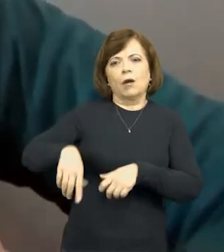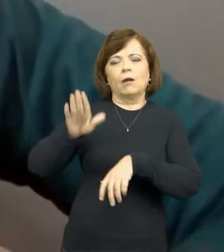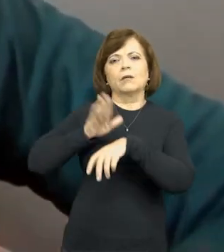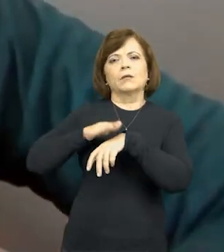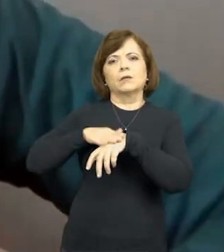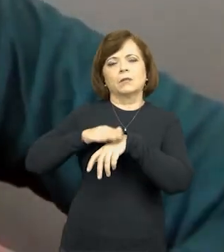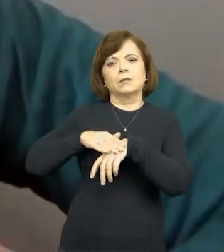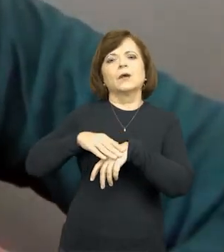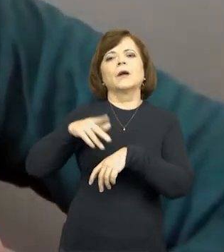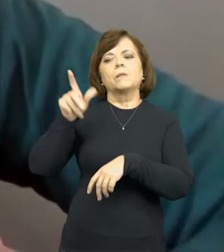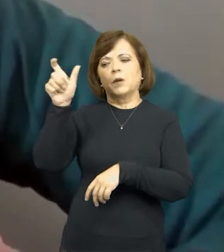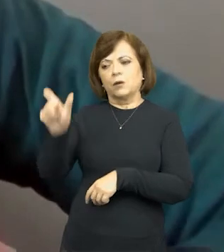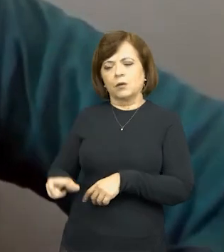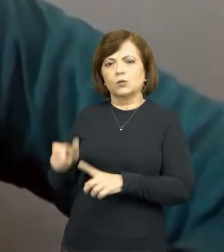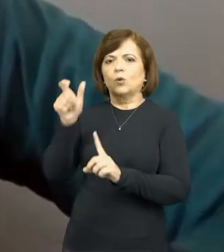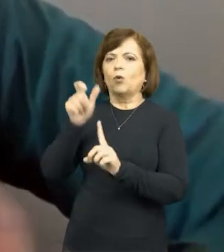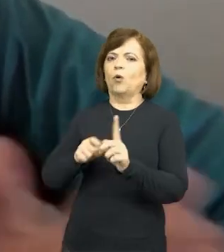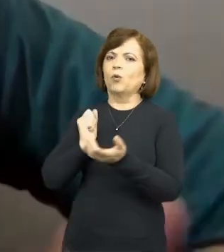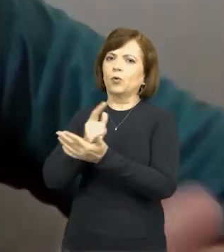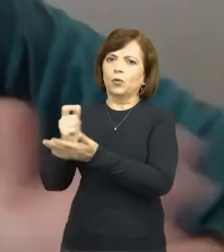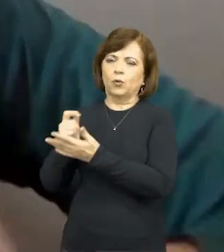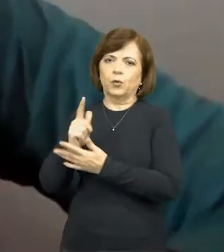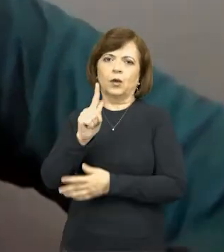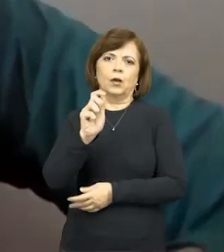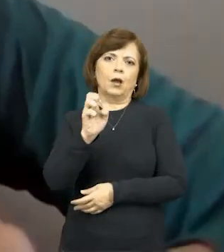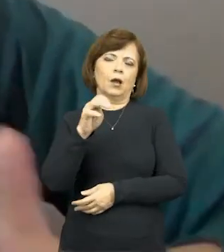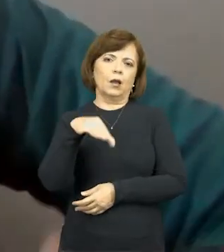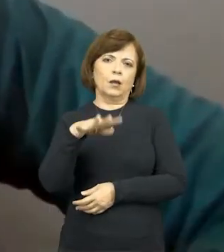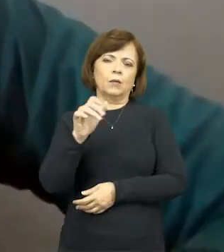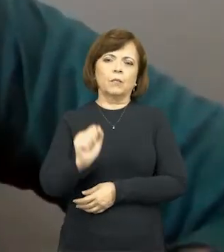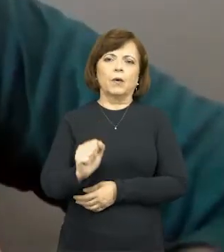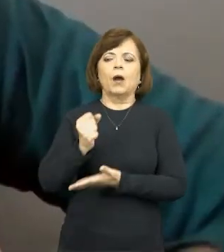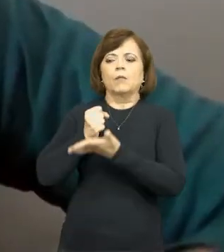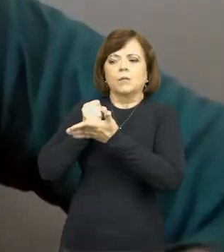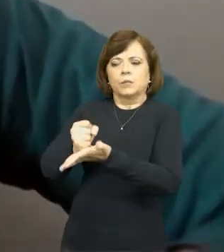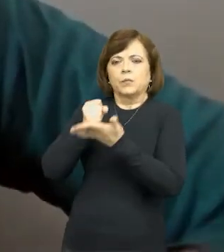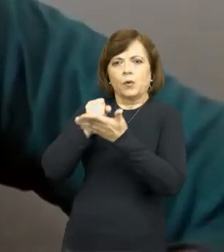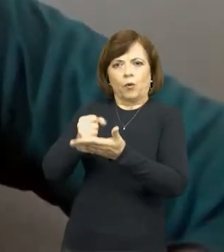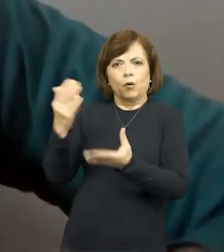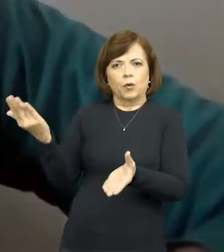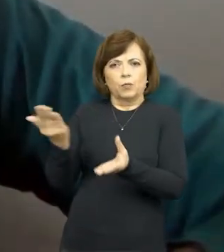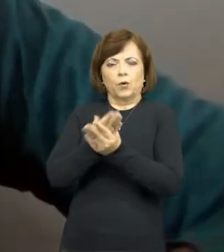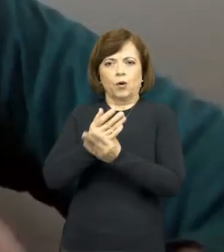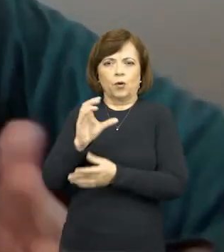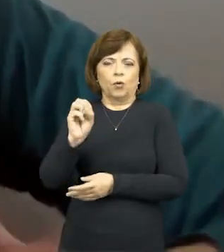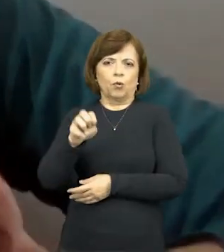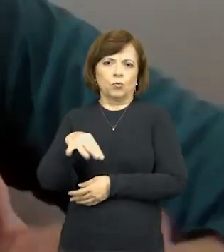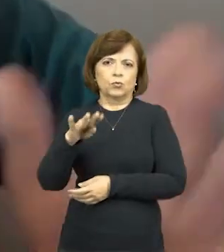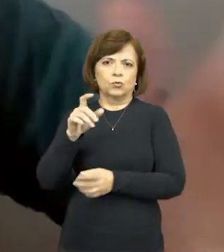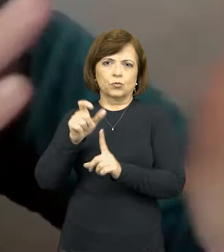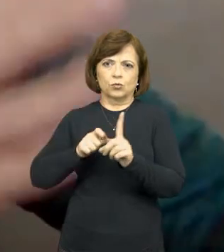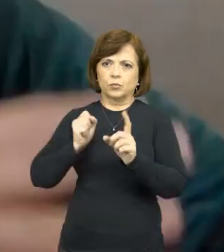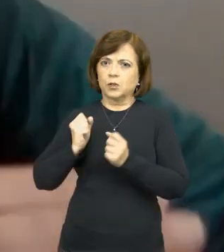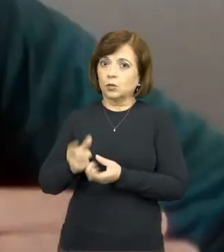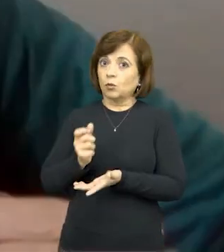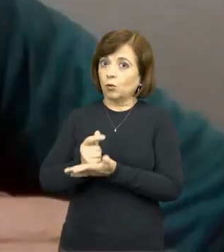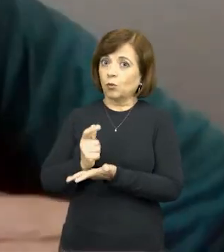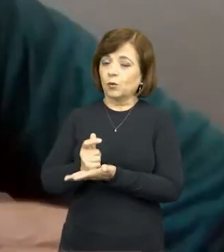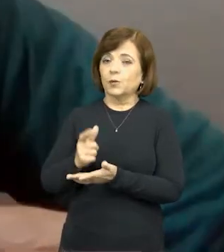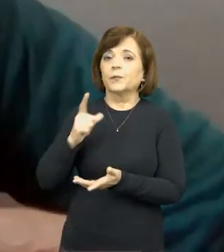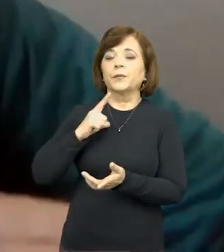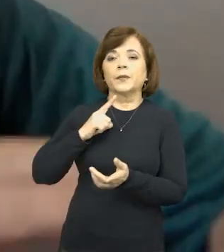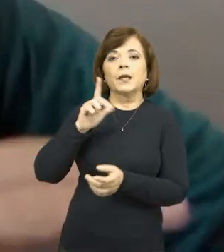é também consumidor. Né? Então, o GAEMA atua em apoio ao inquérito do consumidor e o GAEMA também